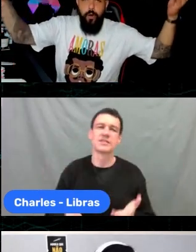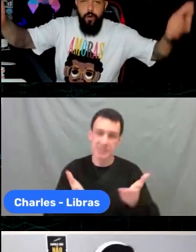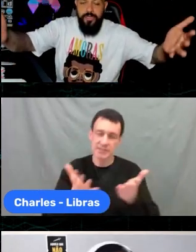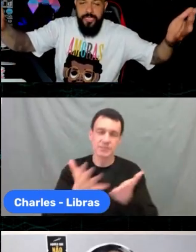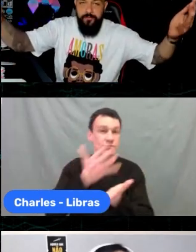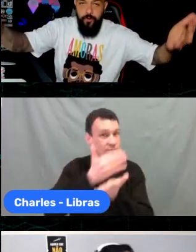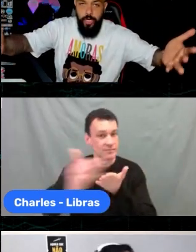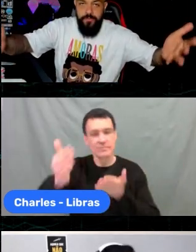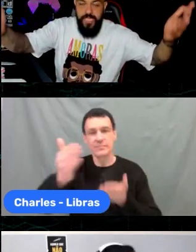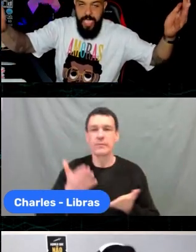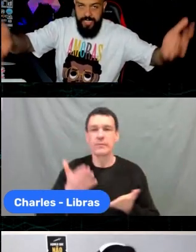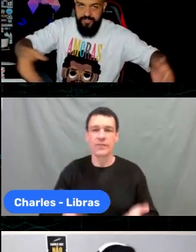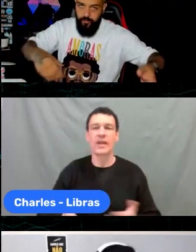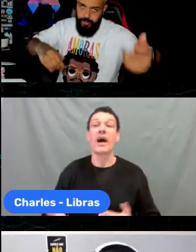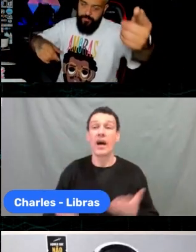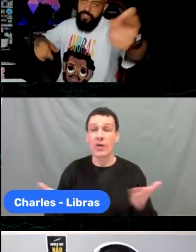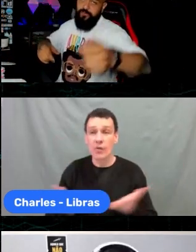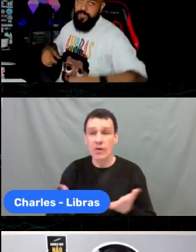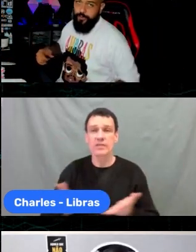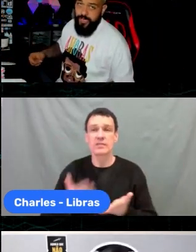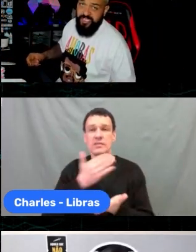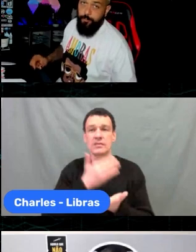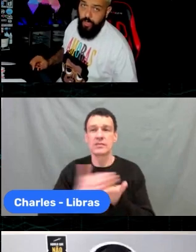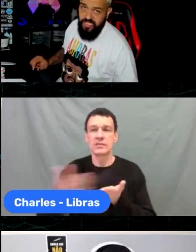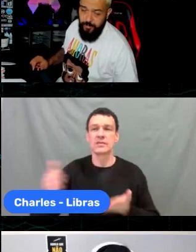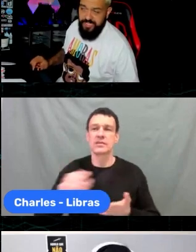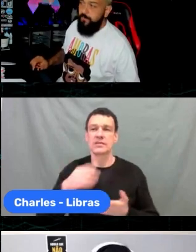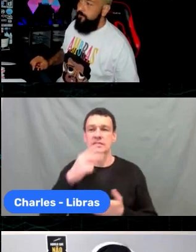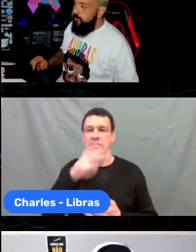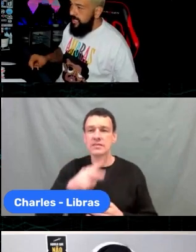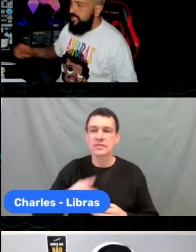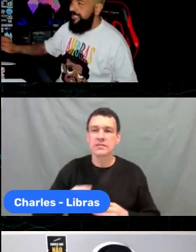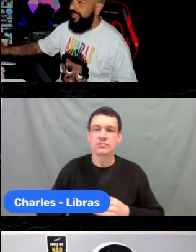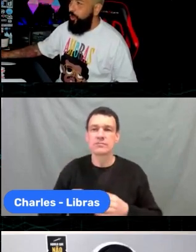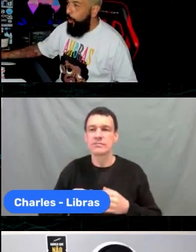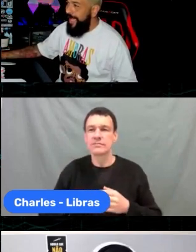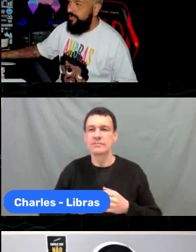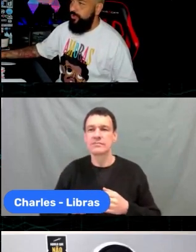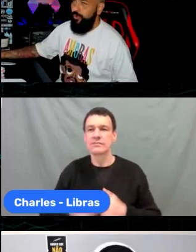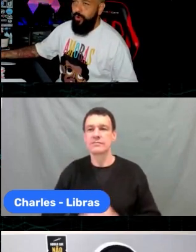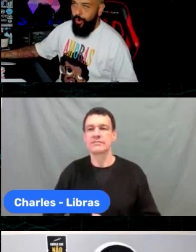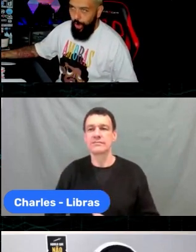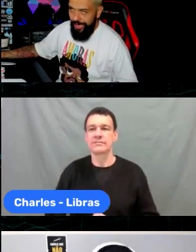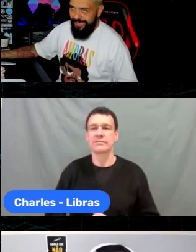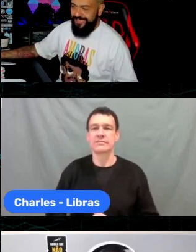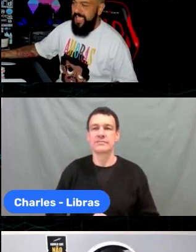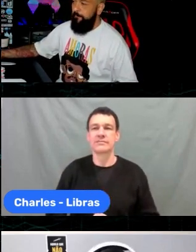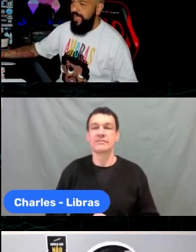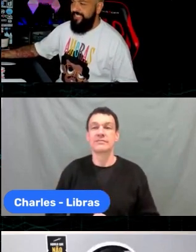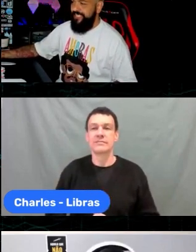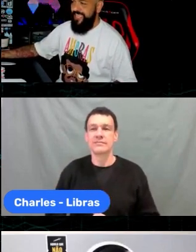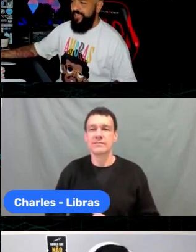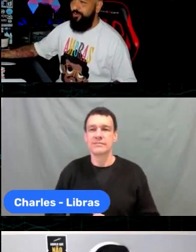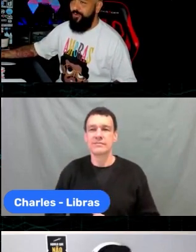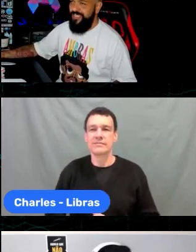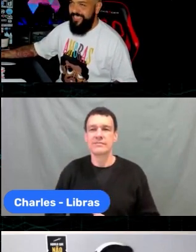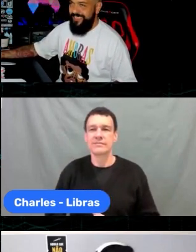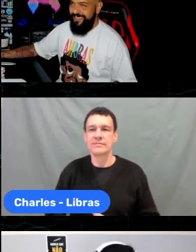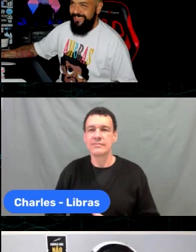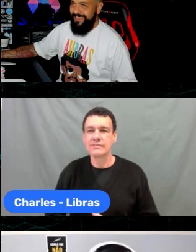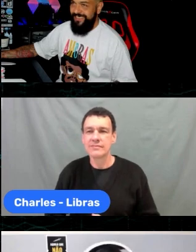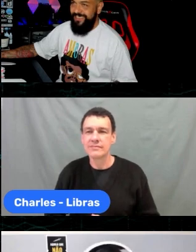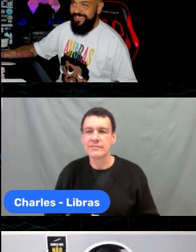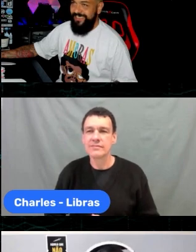agora o DevOps Extreme. Te vejo nas próximas 24 horas. Paty, é com